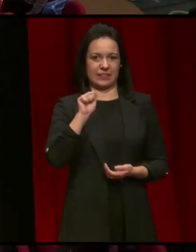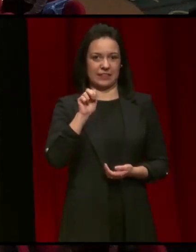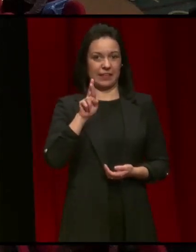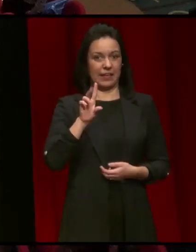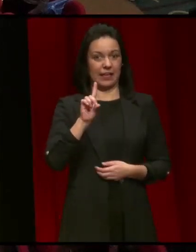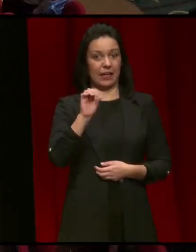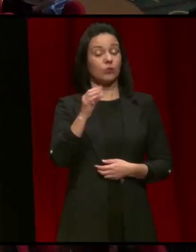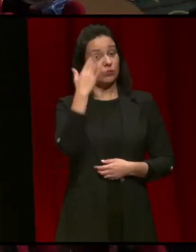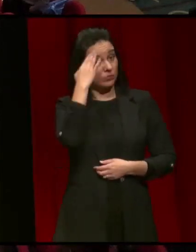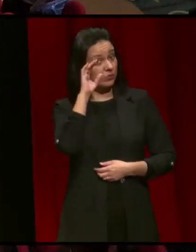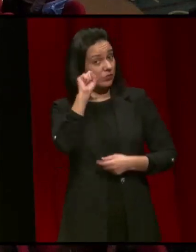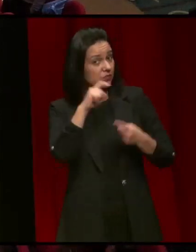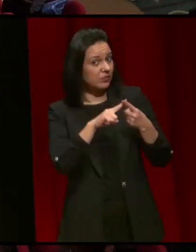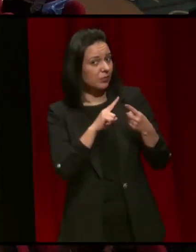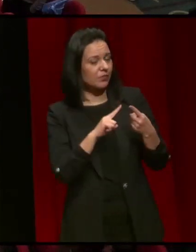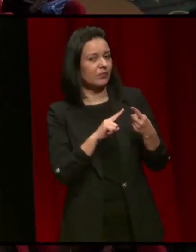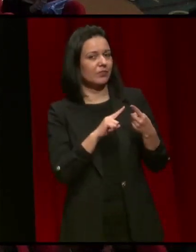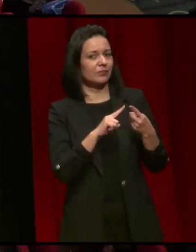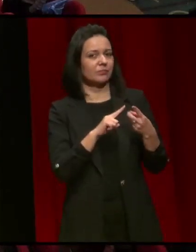Sabedoria.